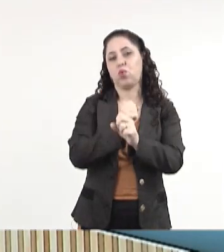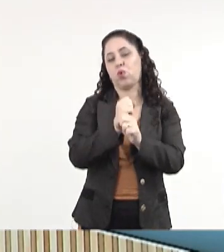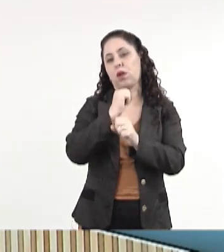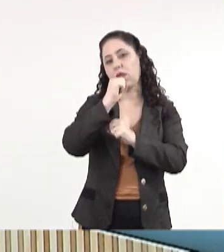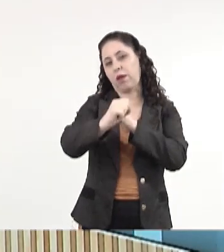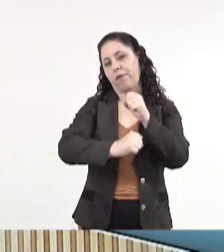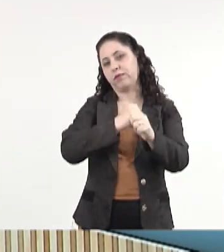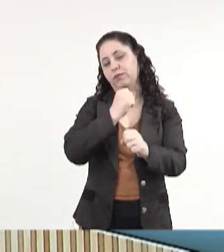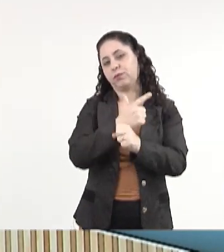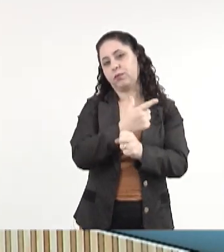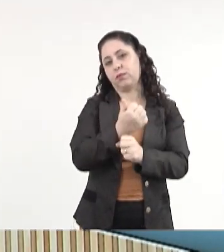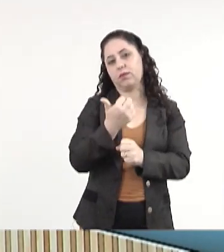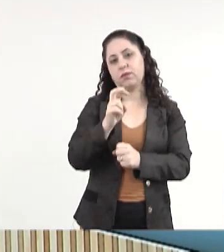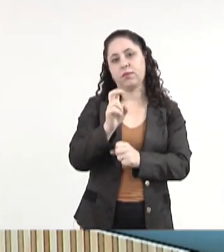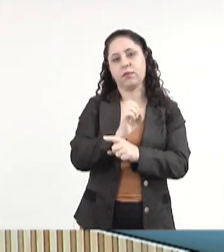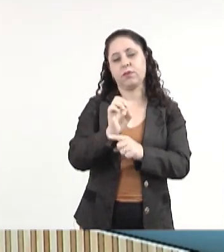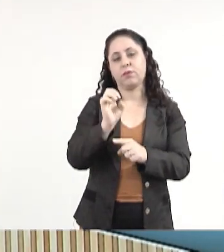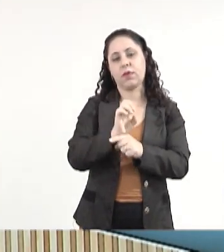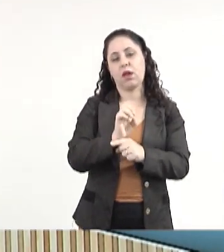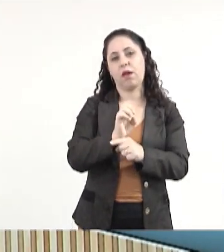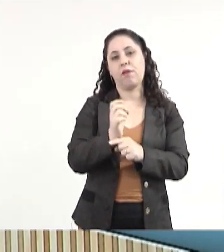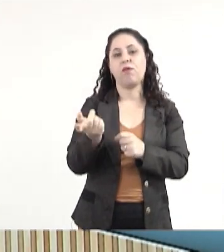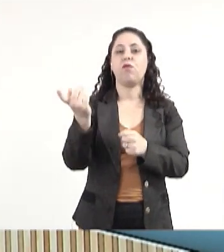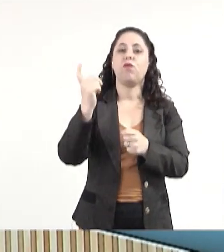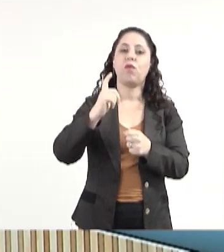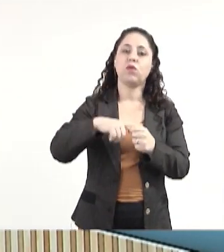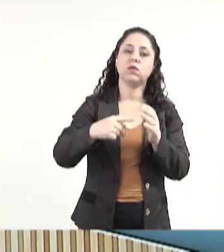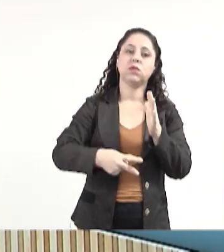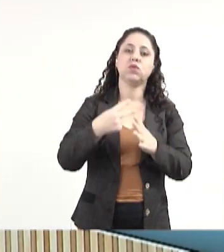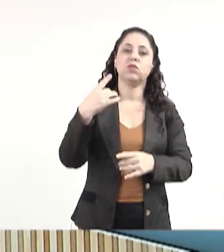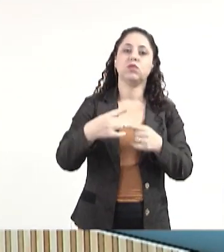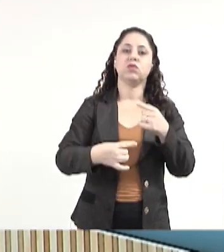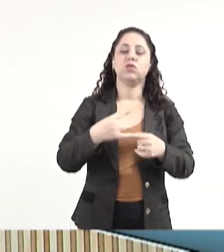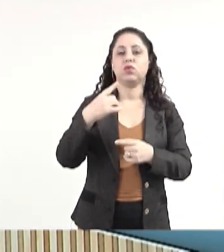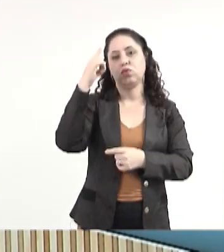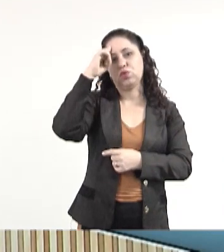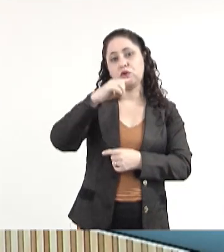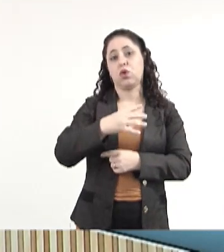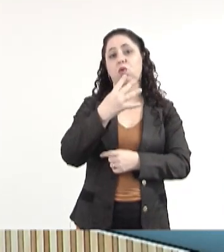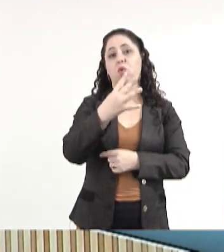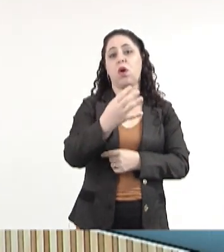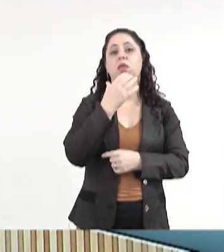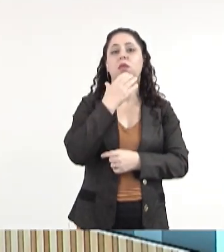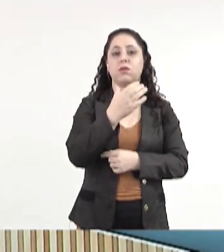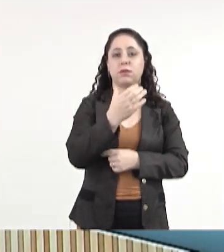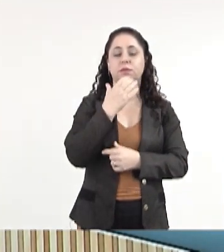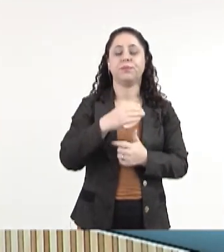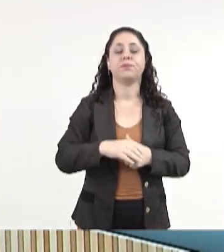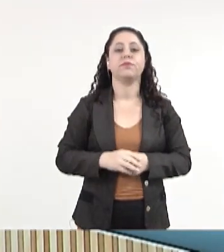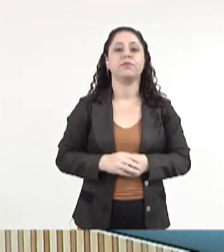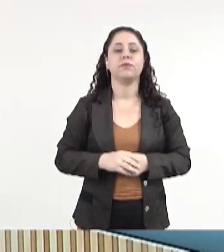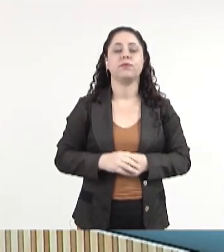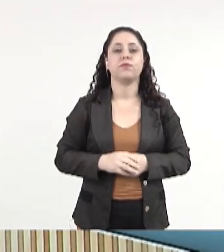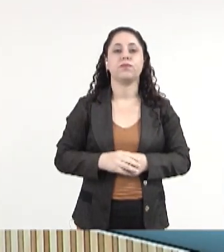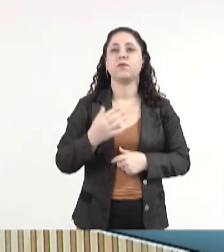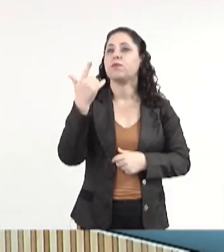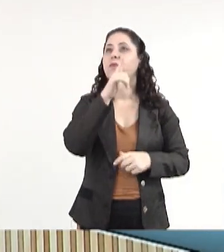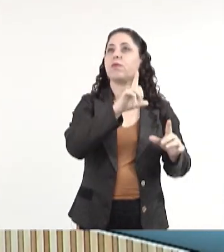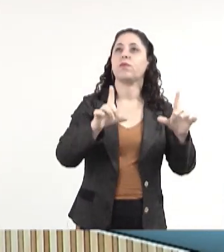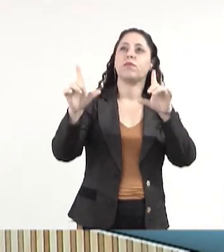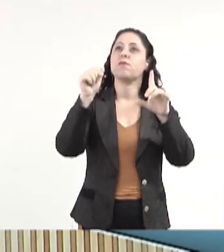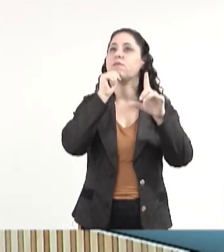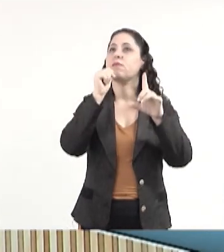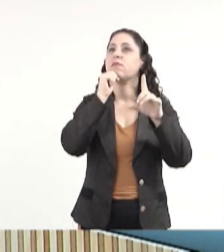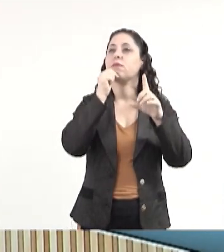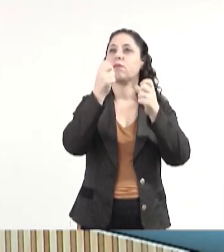ano que vem para o Estado de Mato Grosso do Sul deve voltar para a segunda discussão no dia 4 de dezembro. Vamos para a próxima tela,